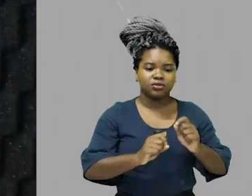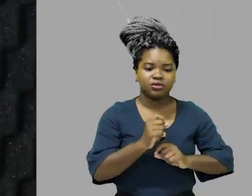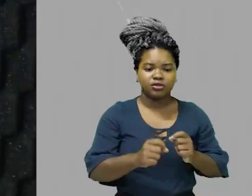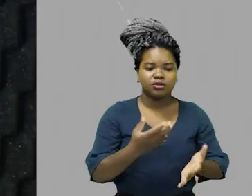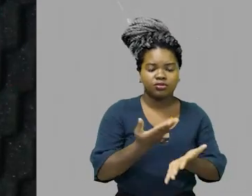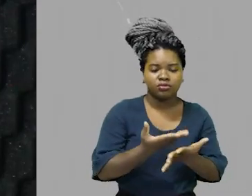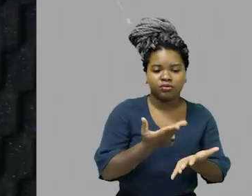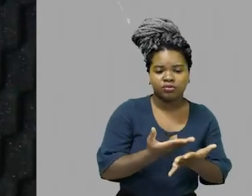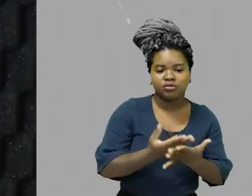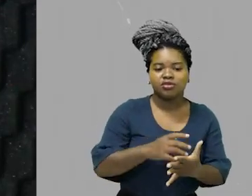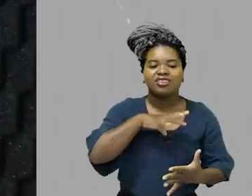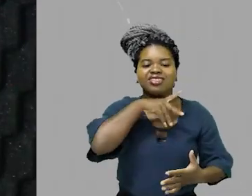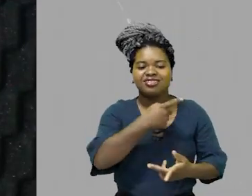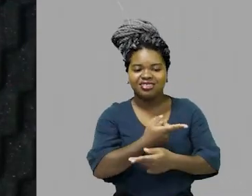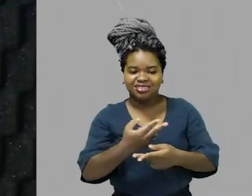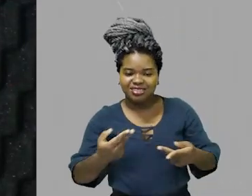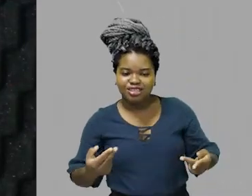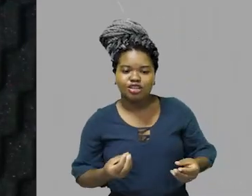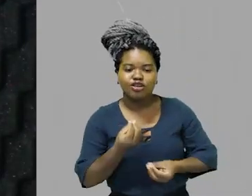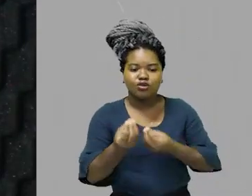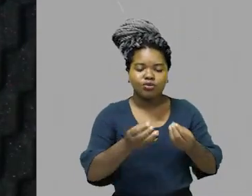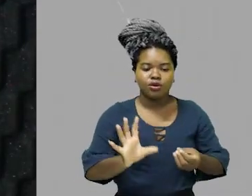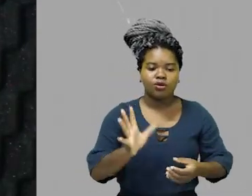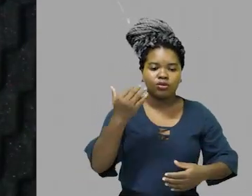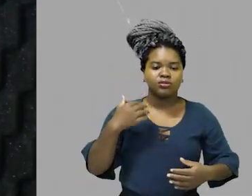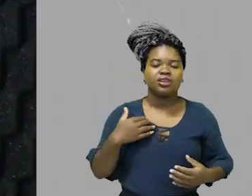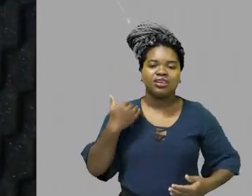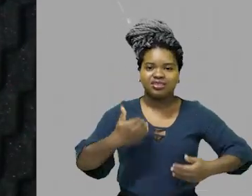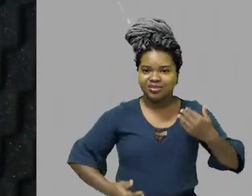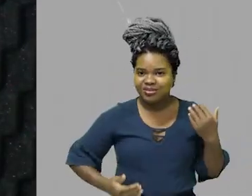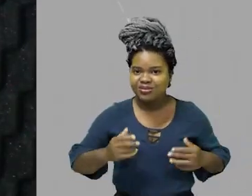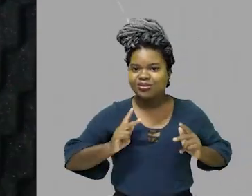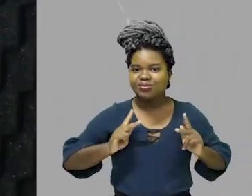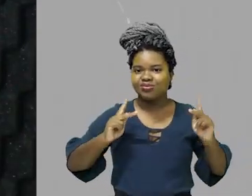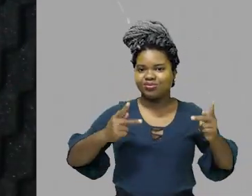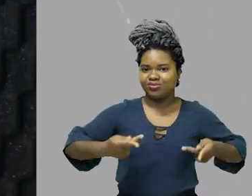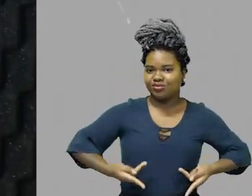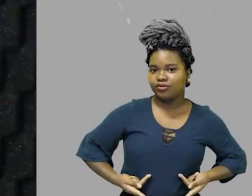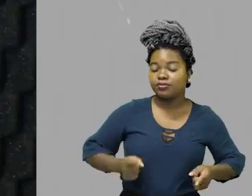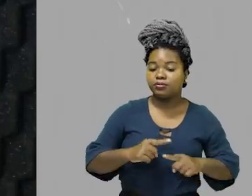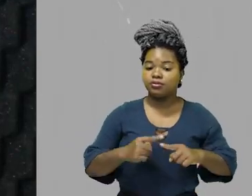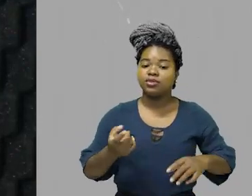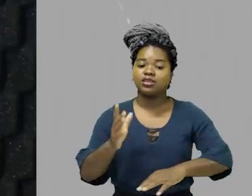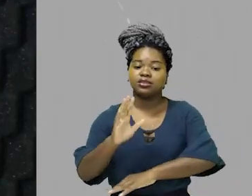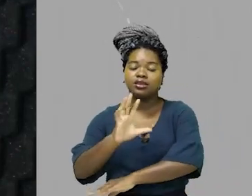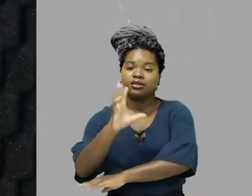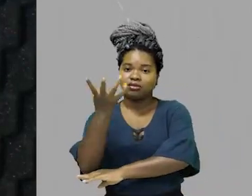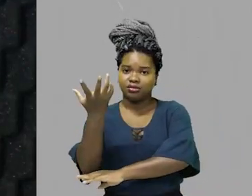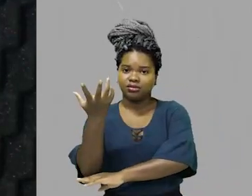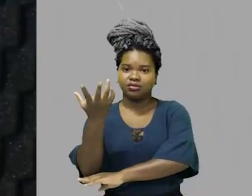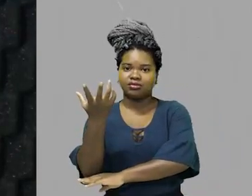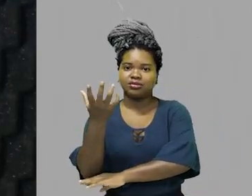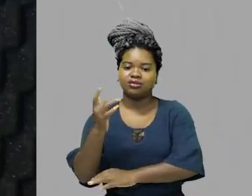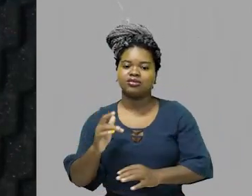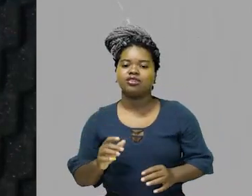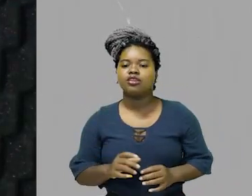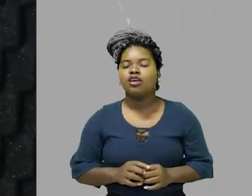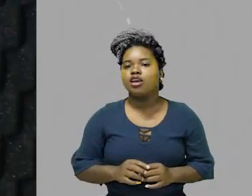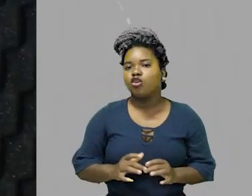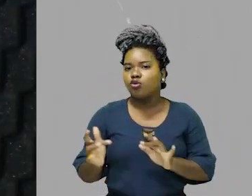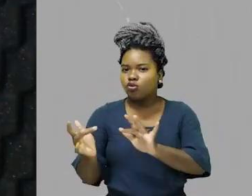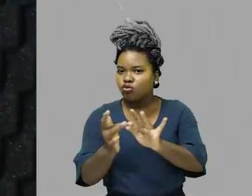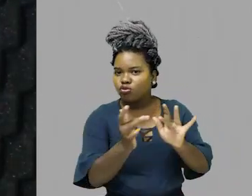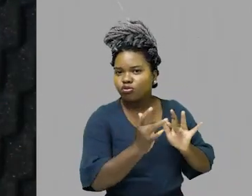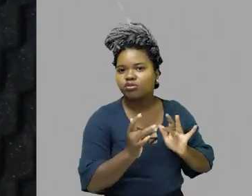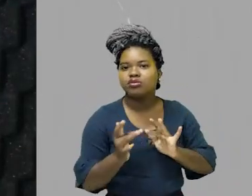funcionamento do corpo humano, mas alguns nomes relacionados a plantas a gente tem pouca familiaridade. E durante